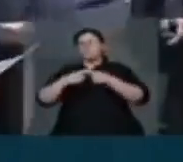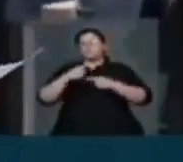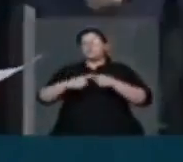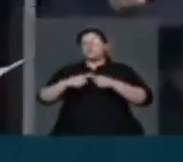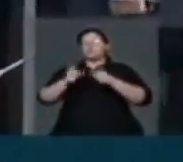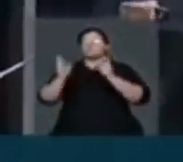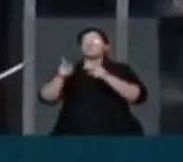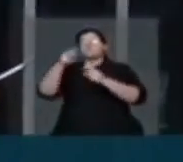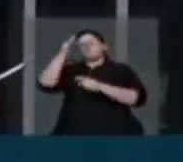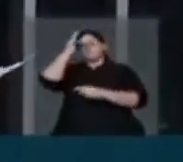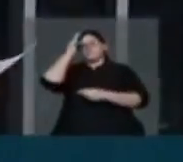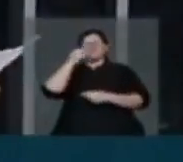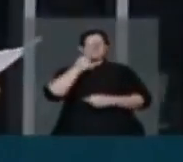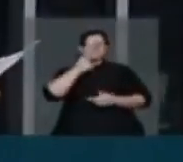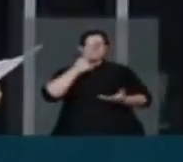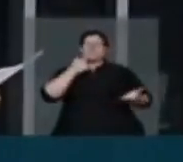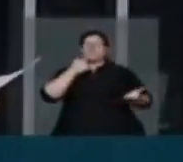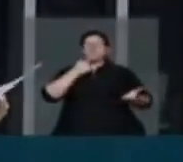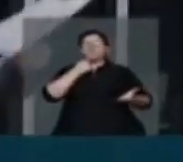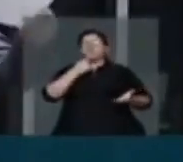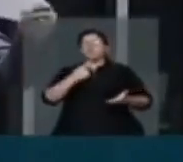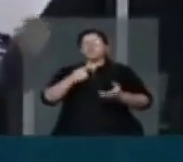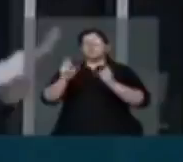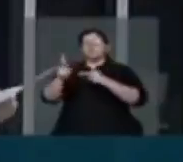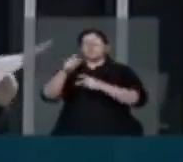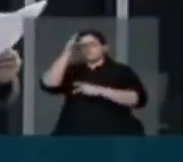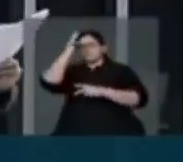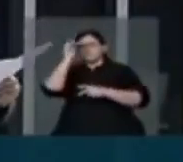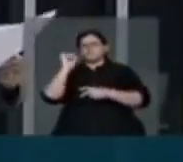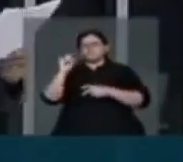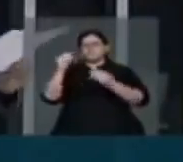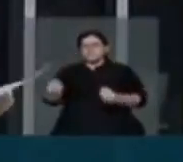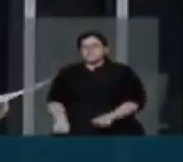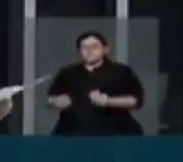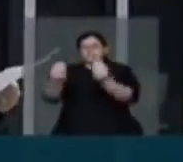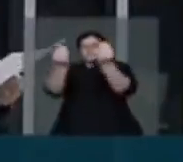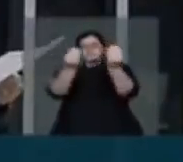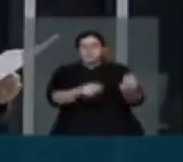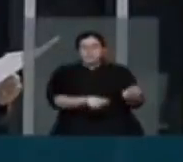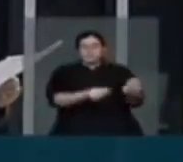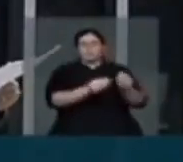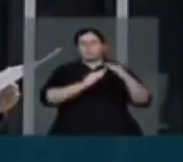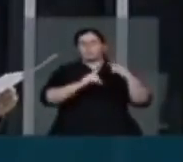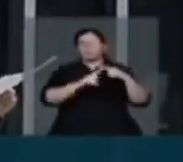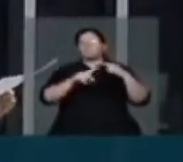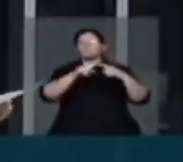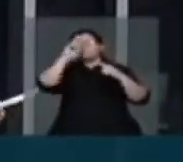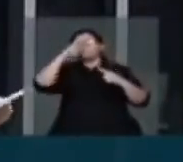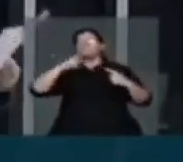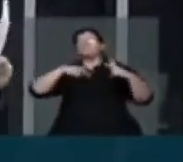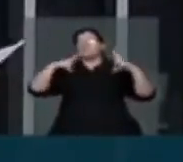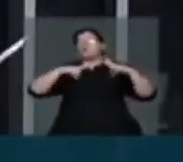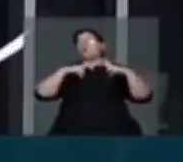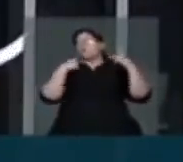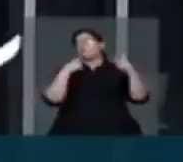Ninguém comercializa a fé. Se alguém doa para as igrejas, eles doam de livre e espontânea vontade. É a questão pessoal de cada um,